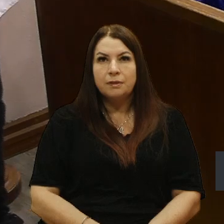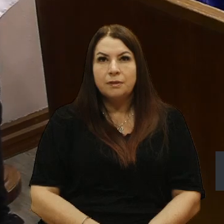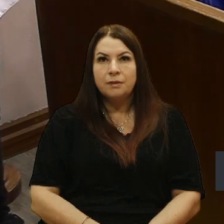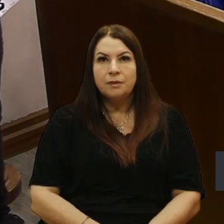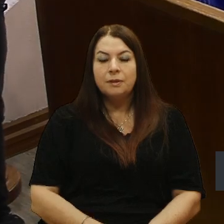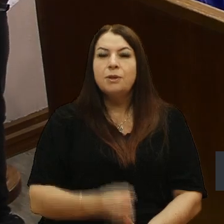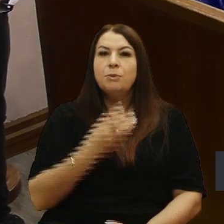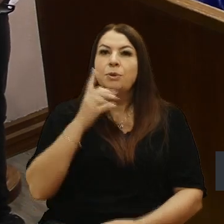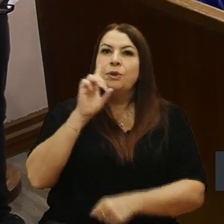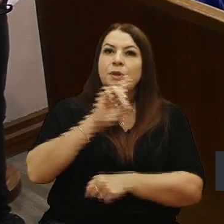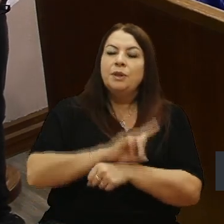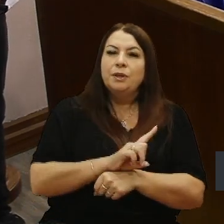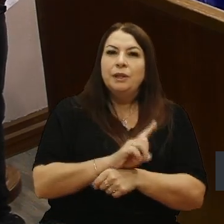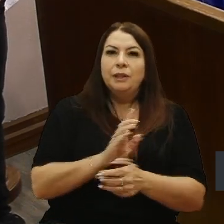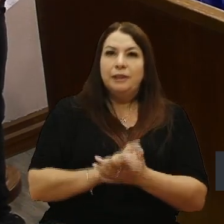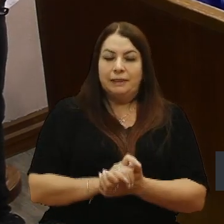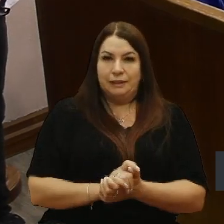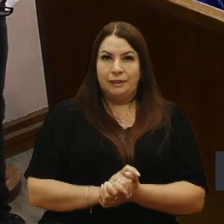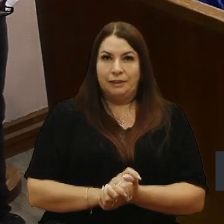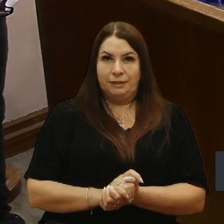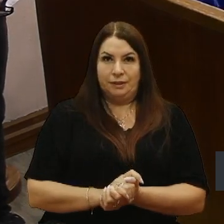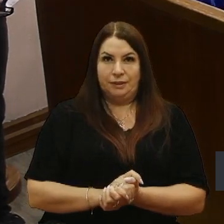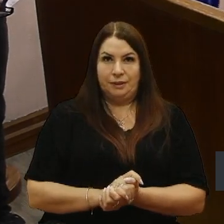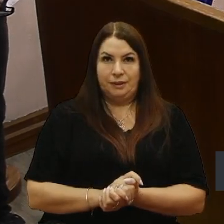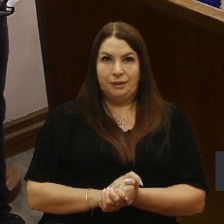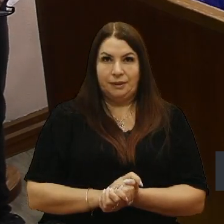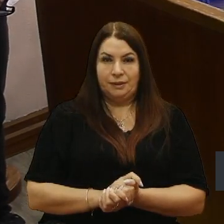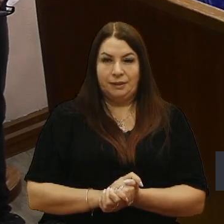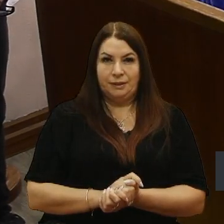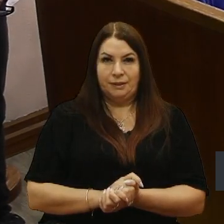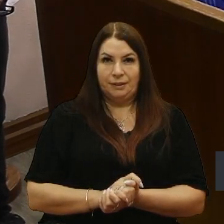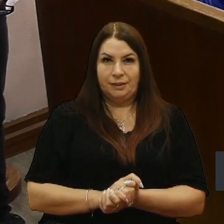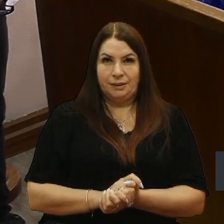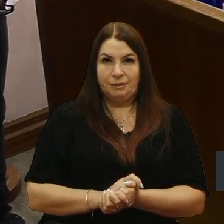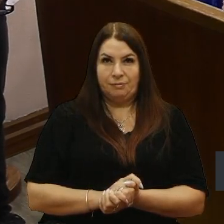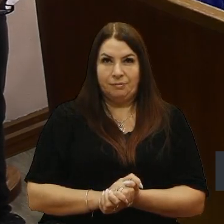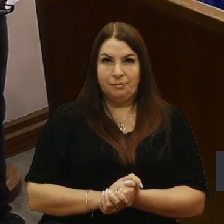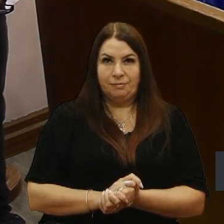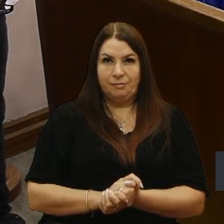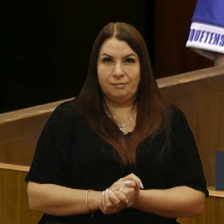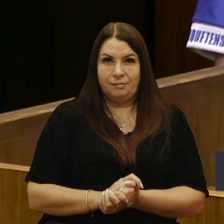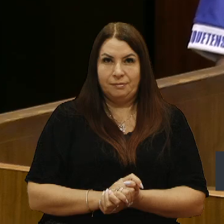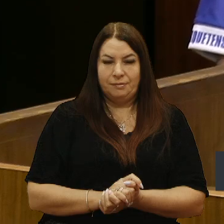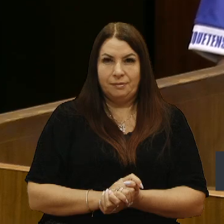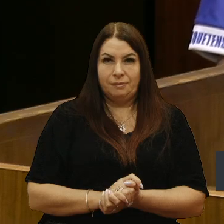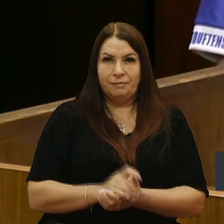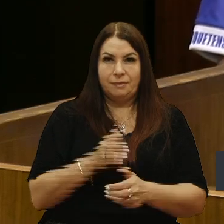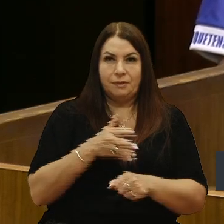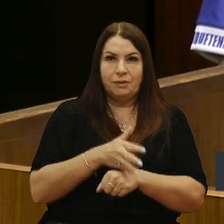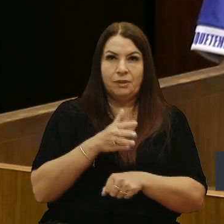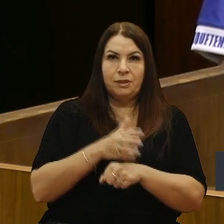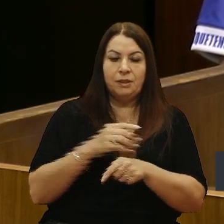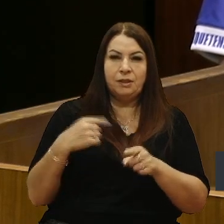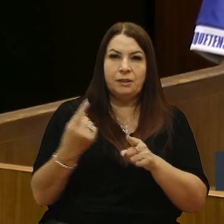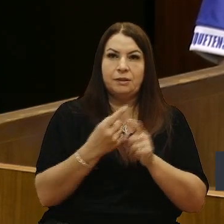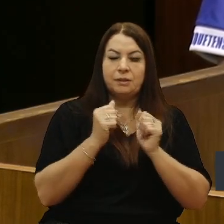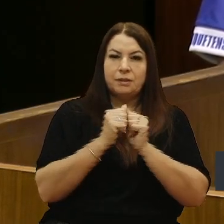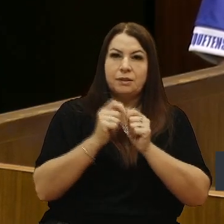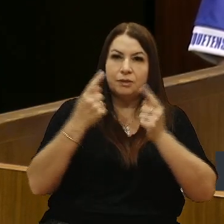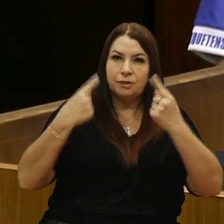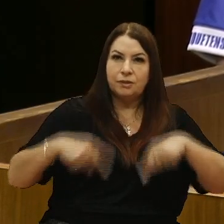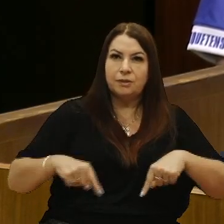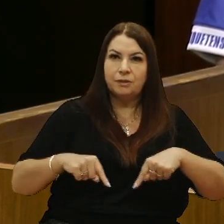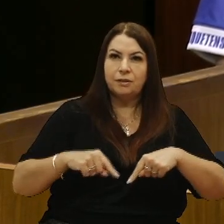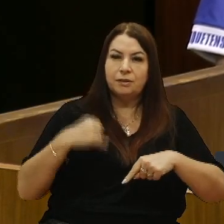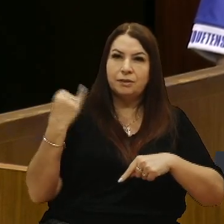Muito bom dia. Também vamos a participar na Taça das Favelas, que é uma competição de